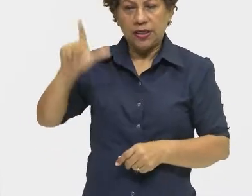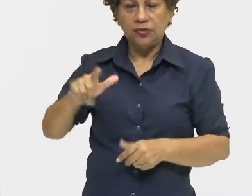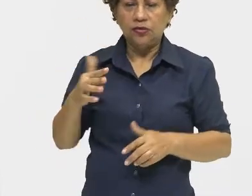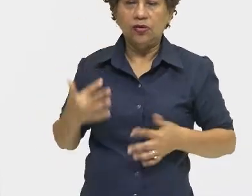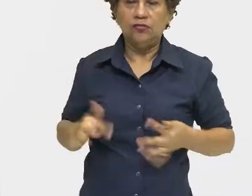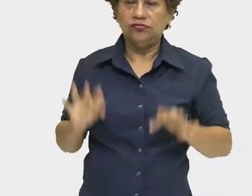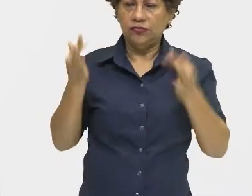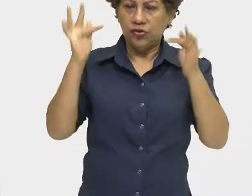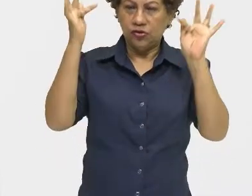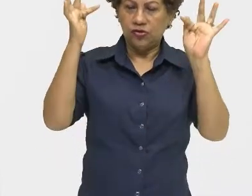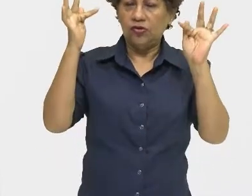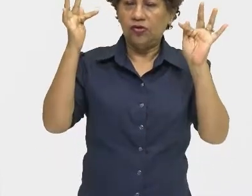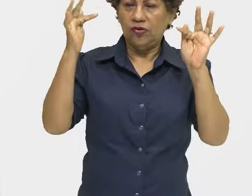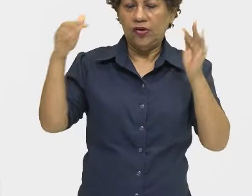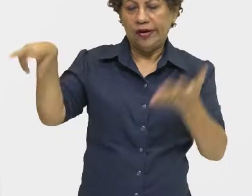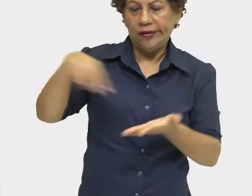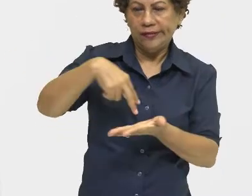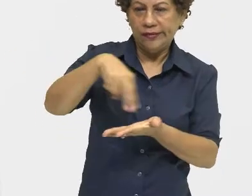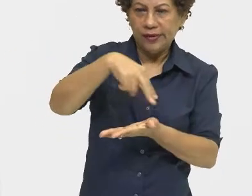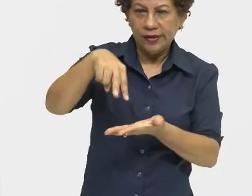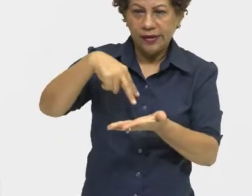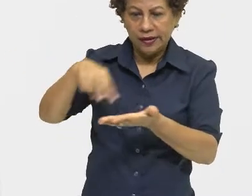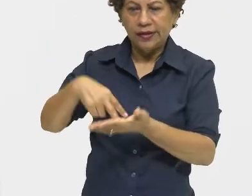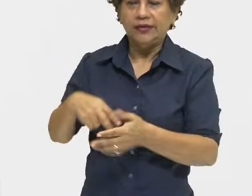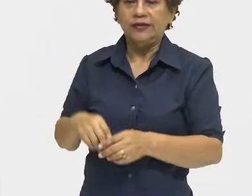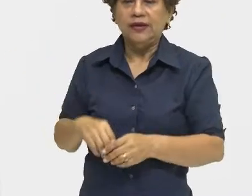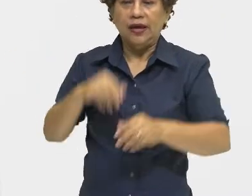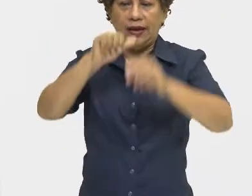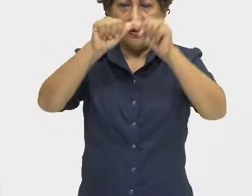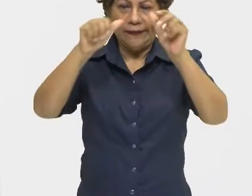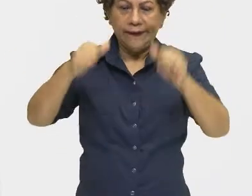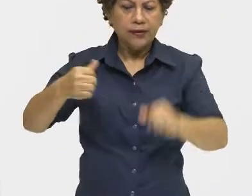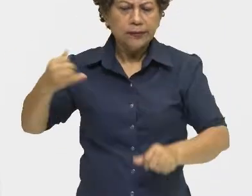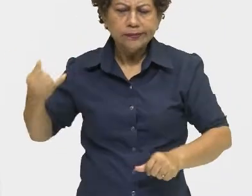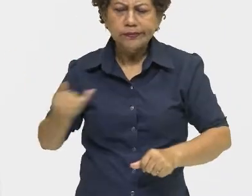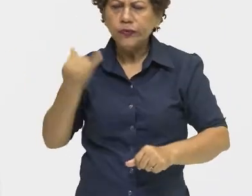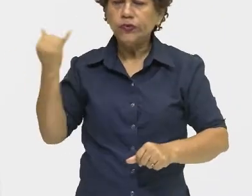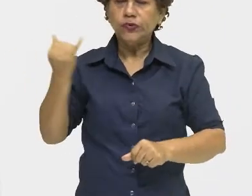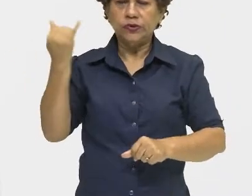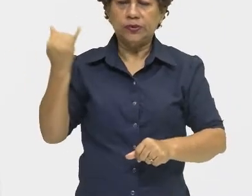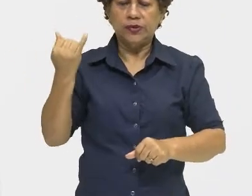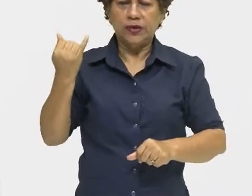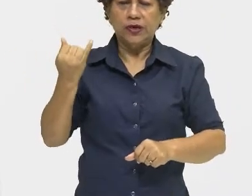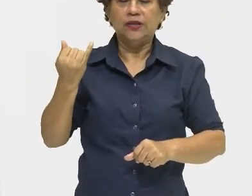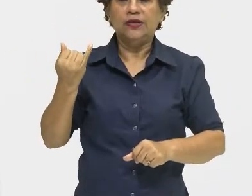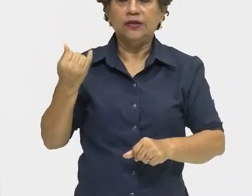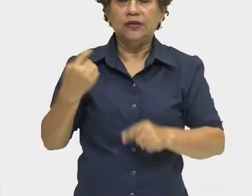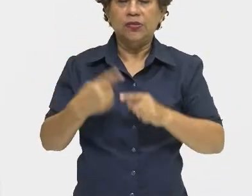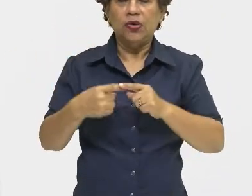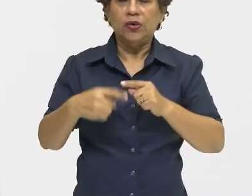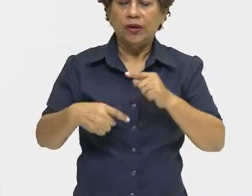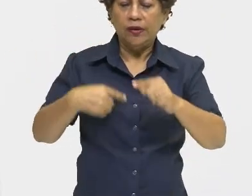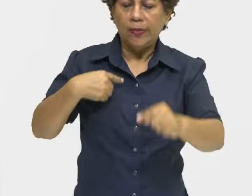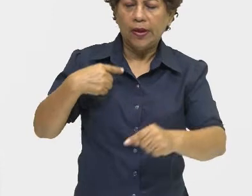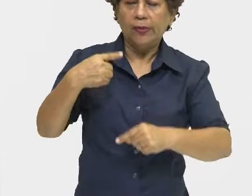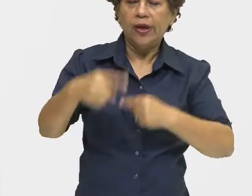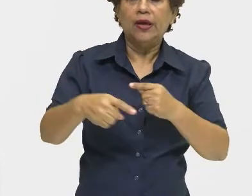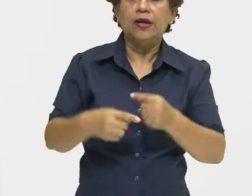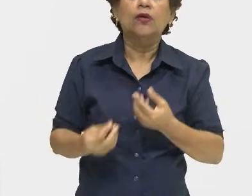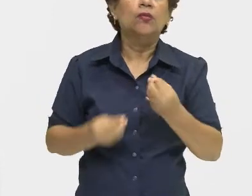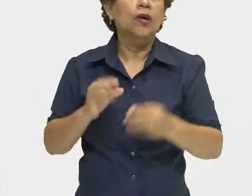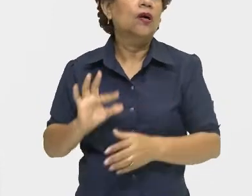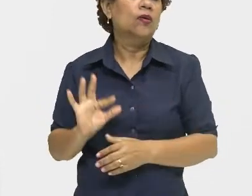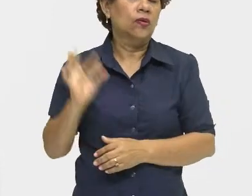arte. A cultura, gente, é a transmissão de conhecimento. E essa transmissão de conhecimento, ela pode ser feita de várias